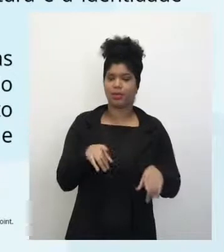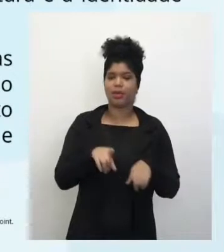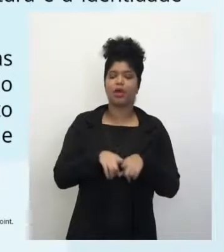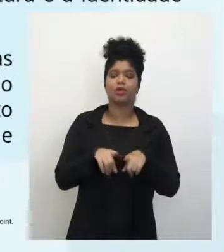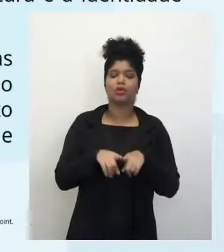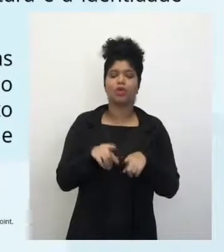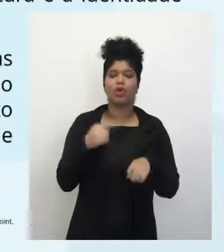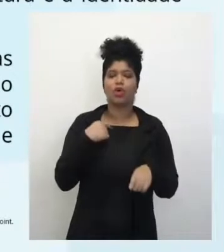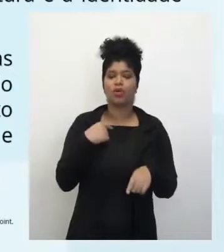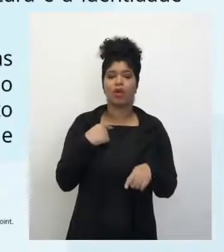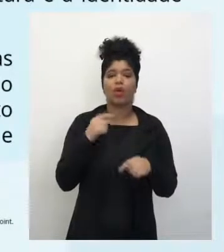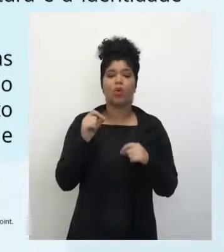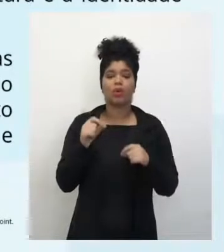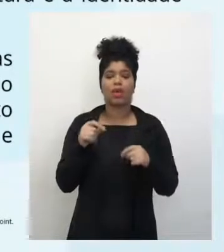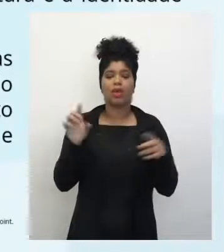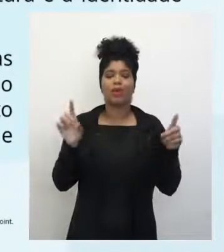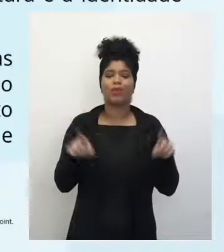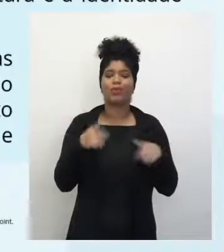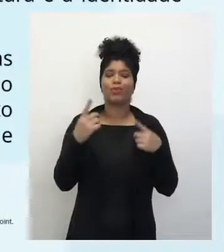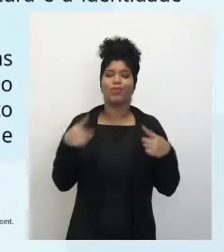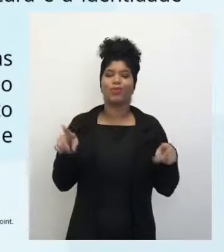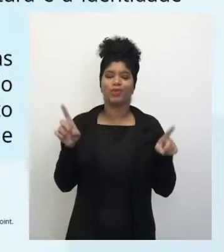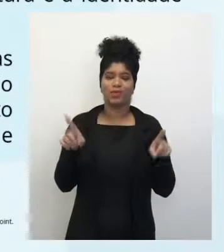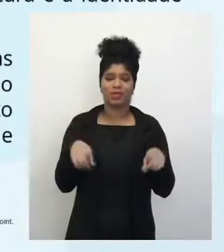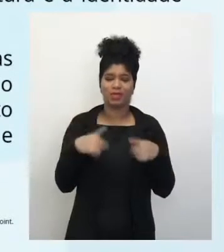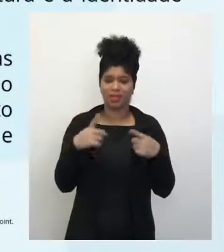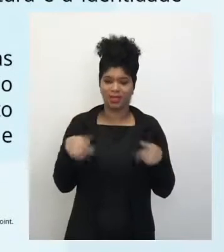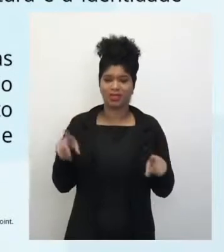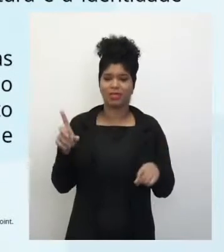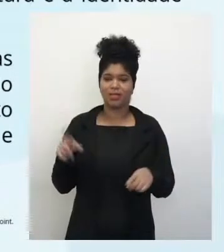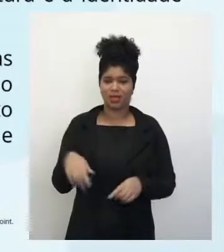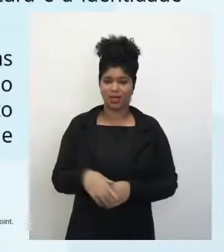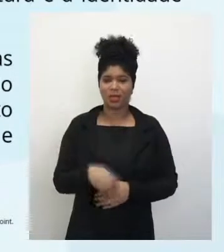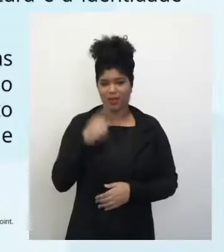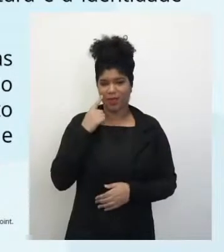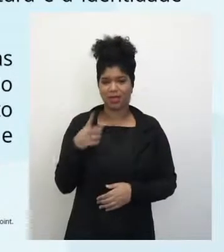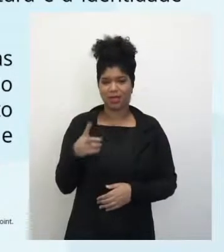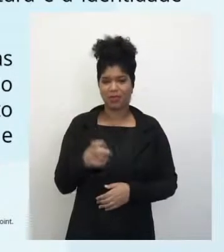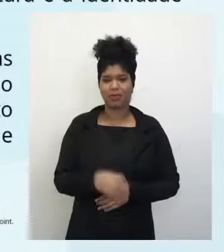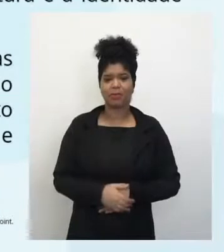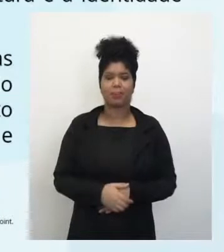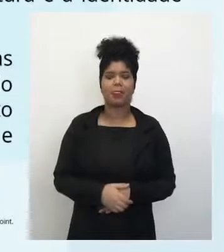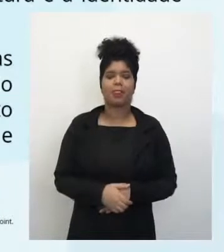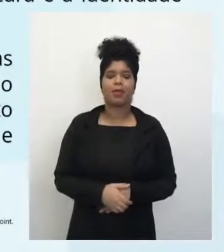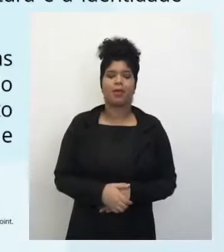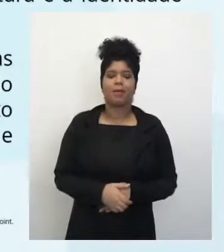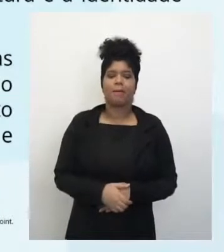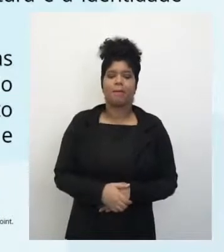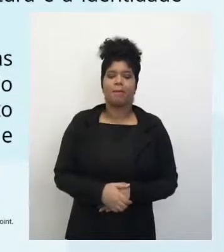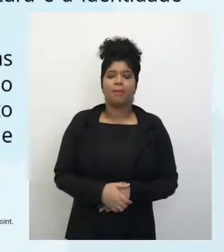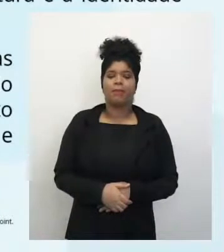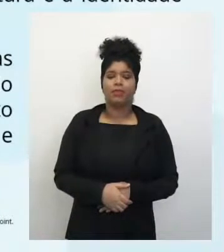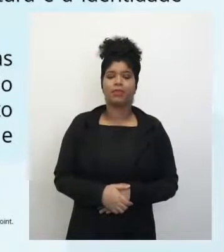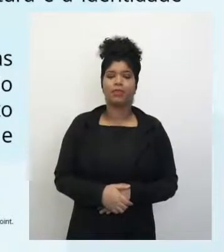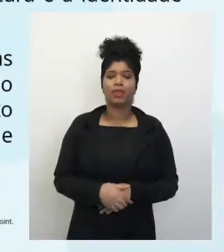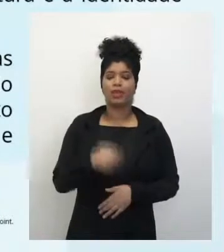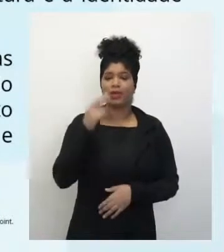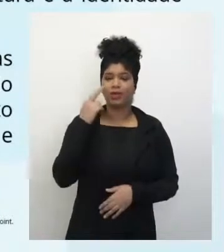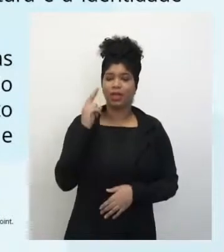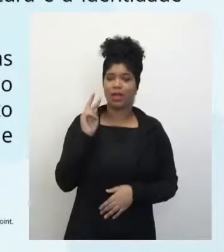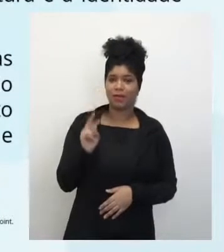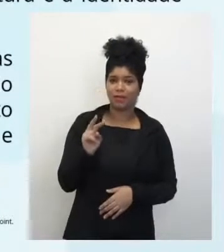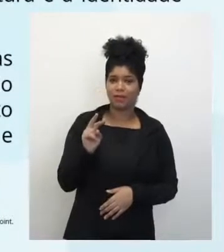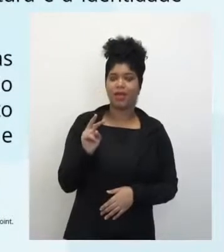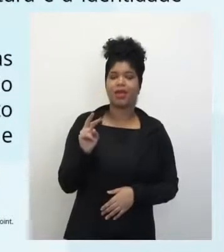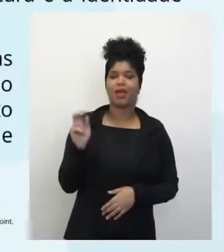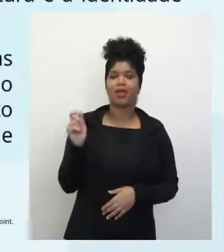vê também aí as notas musicais, as ondas sonoras, Olha que beleza, tá? Então, gente, quando a gente bate o olho, né,